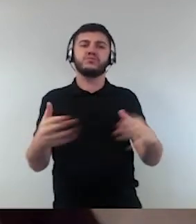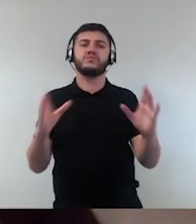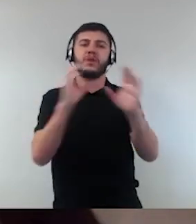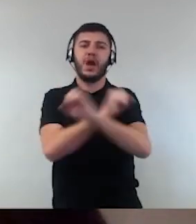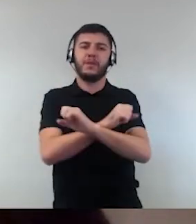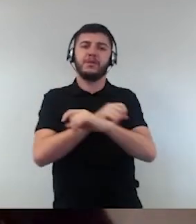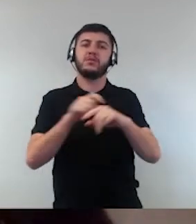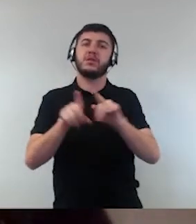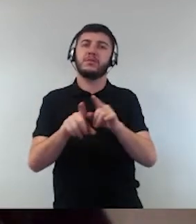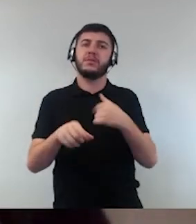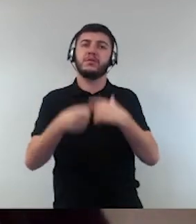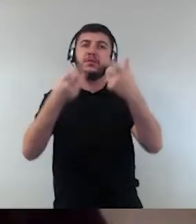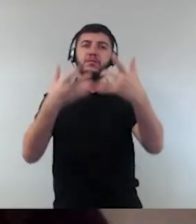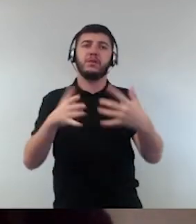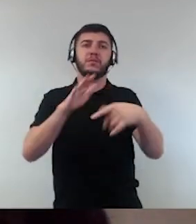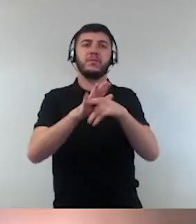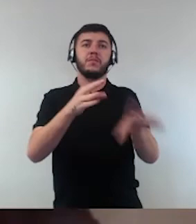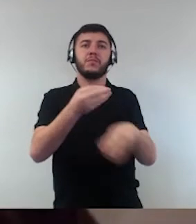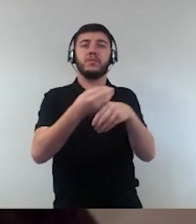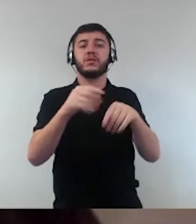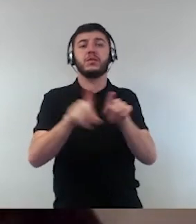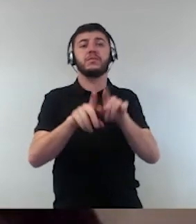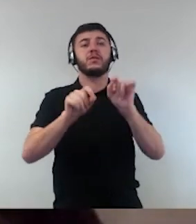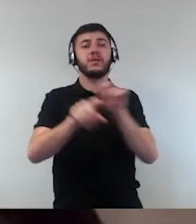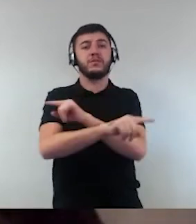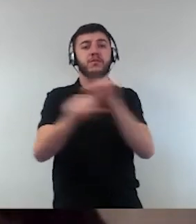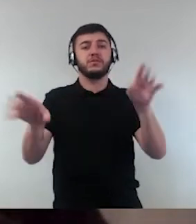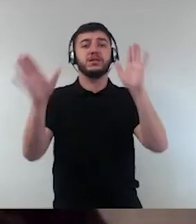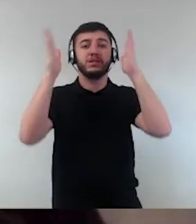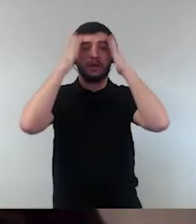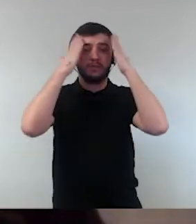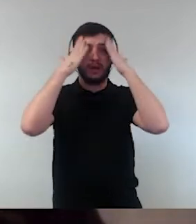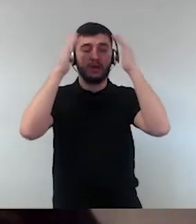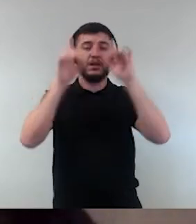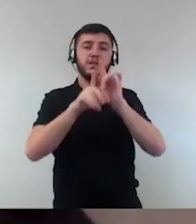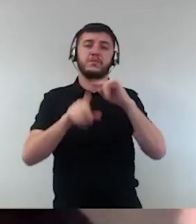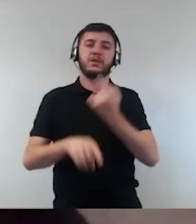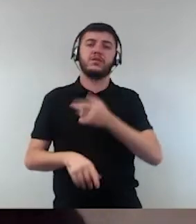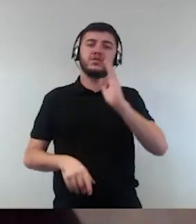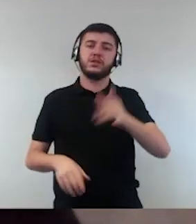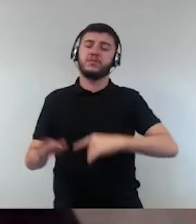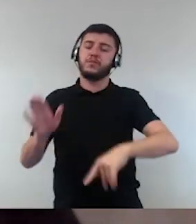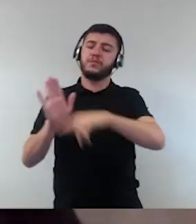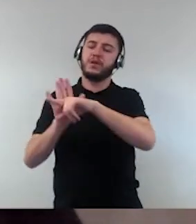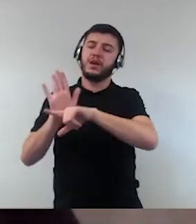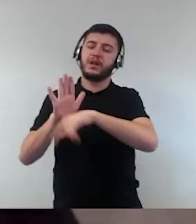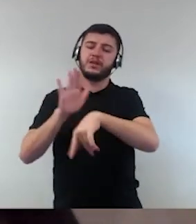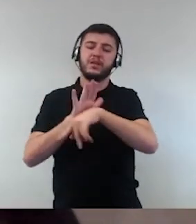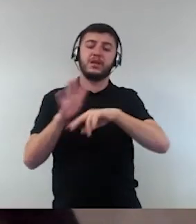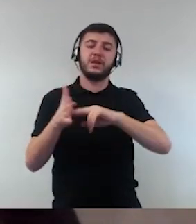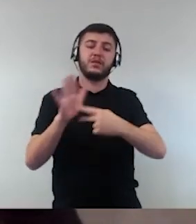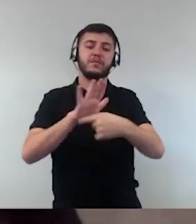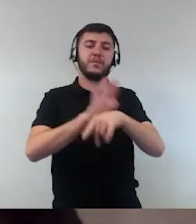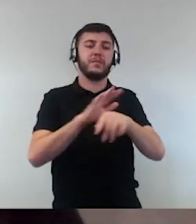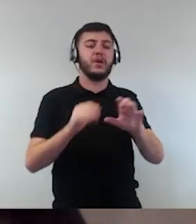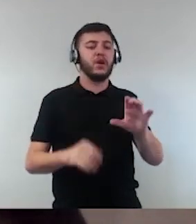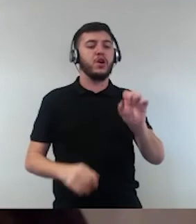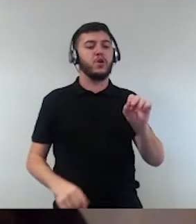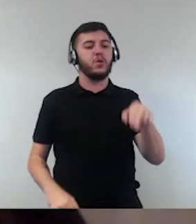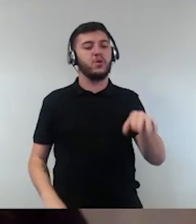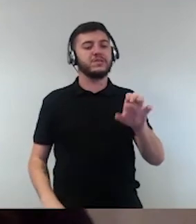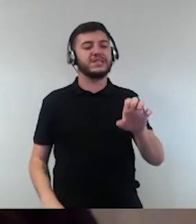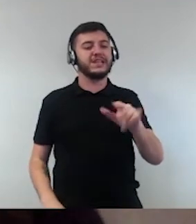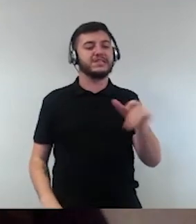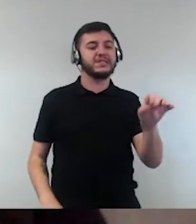só uma complementação, só a título de atualização, nós temos um PL de concessões e PPPs em trâmite, nosso